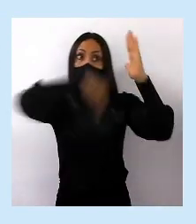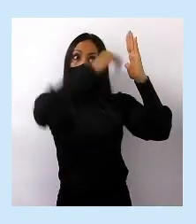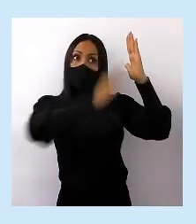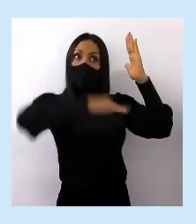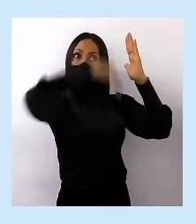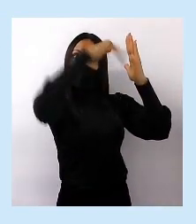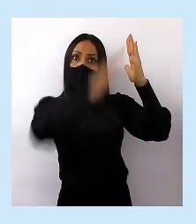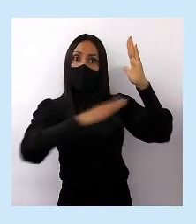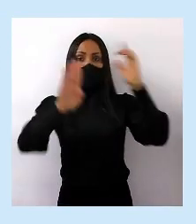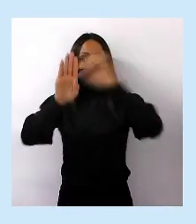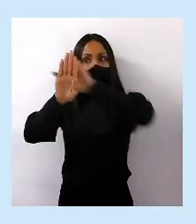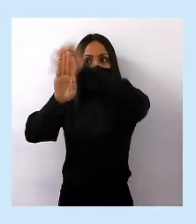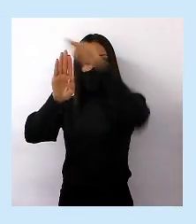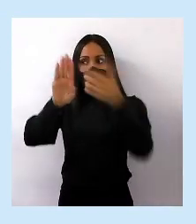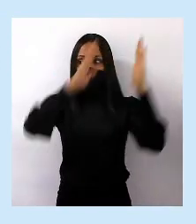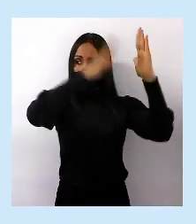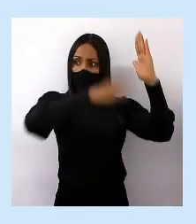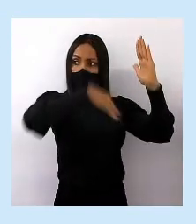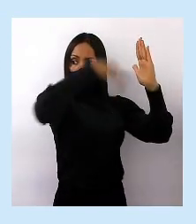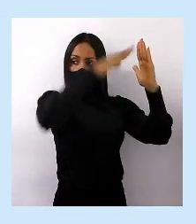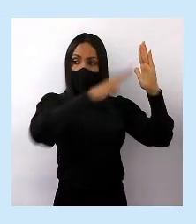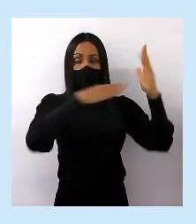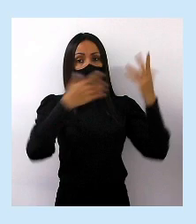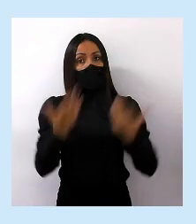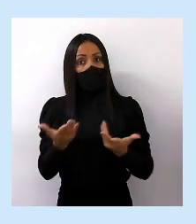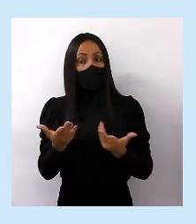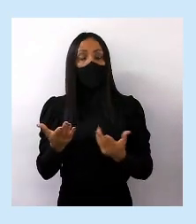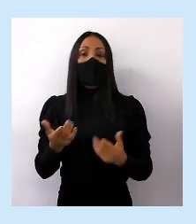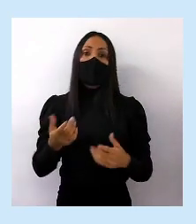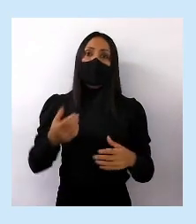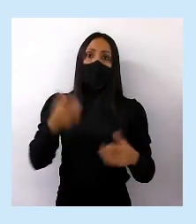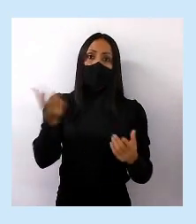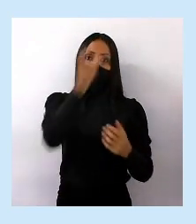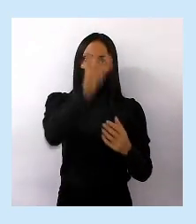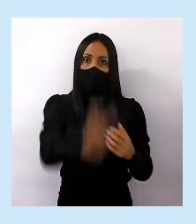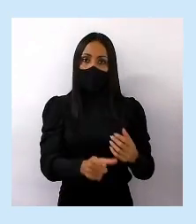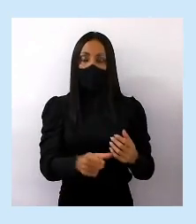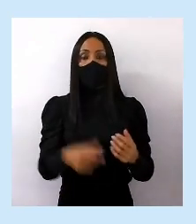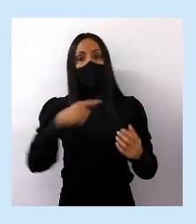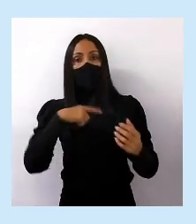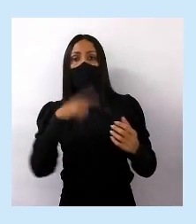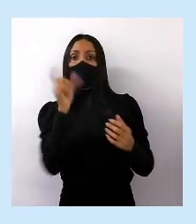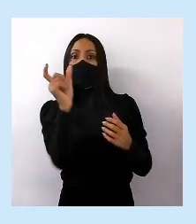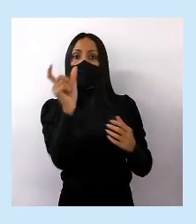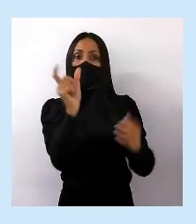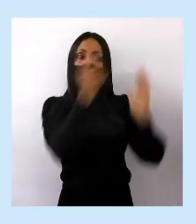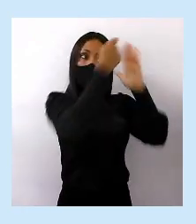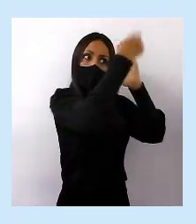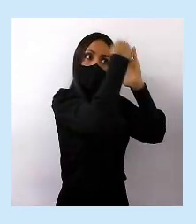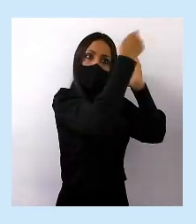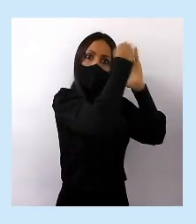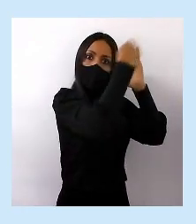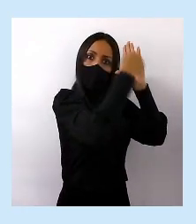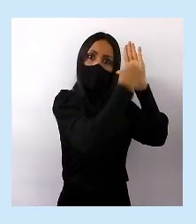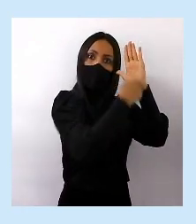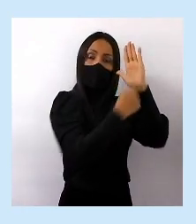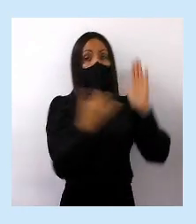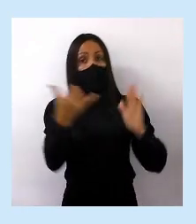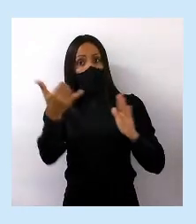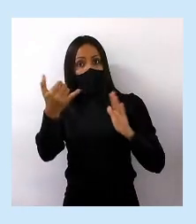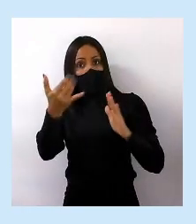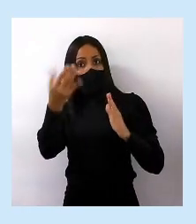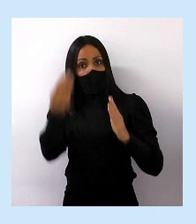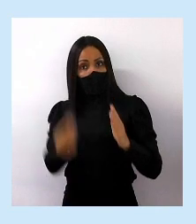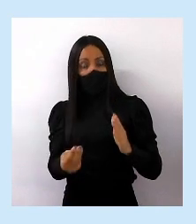o pincel, a tinta e a tela como matéria-prima, o autor ele tem a palavra e o lápis, ou seja, ele tem